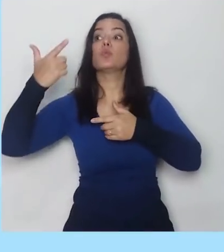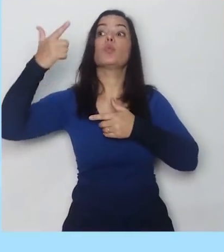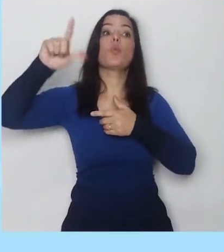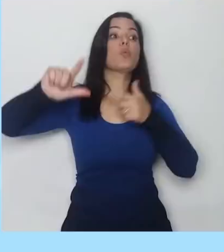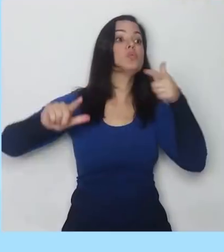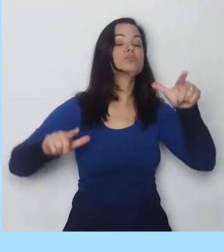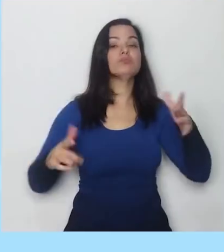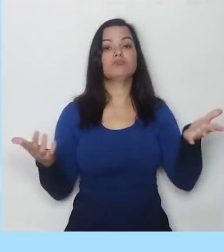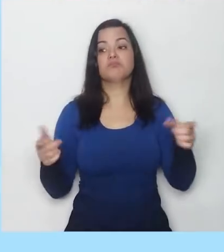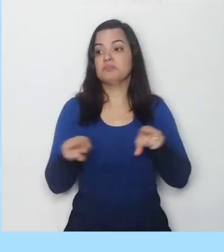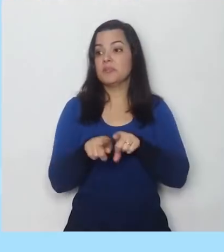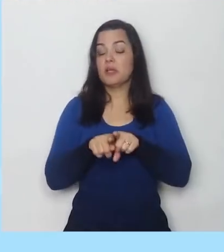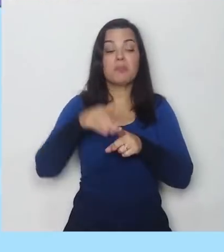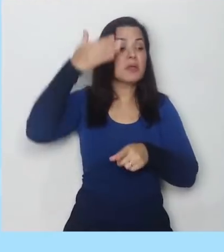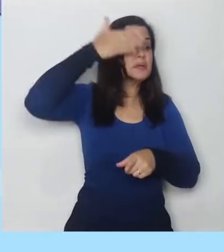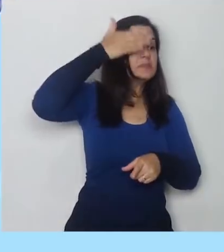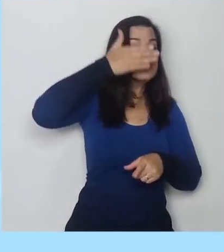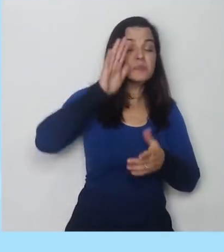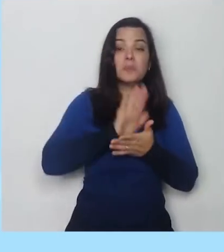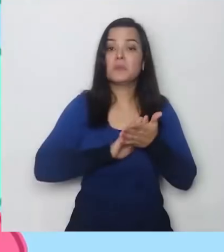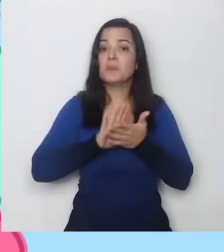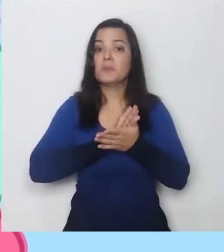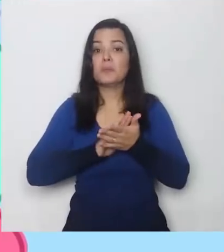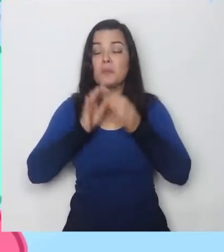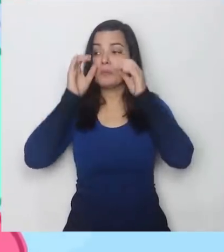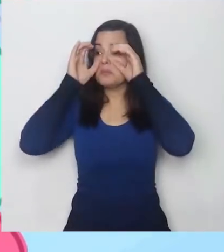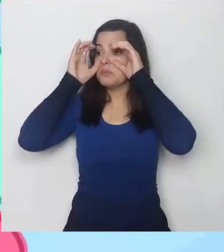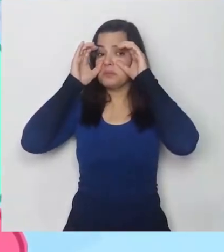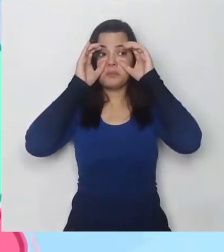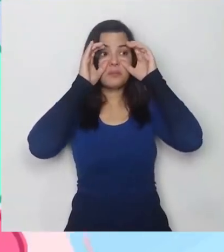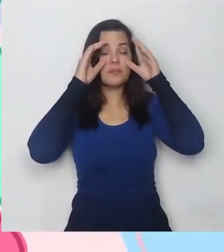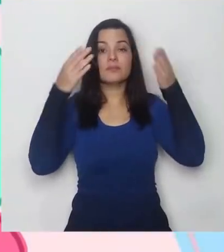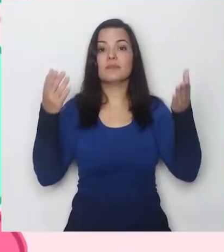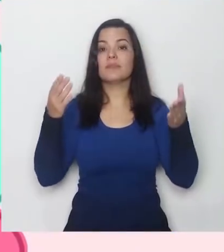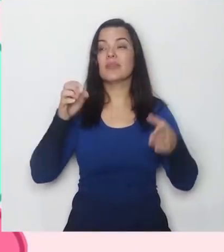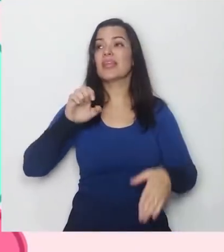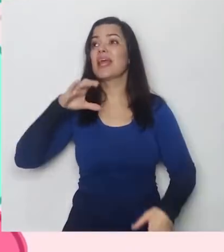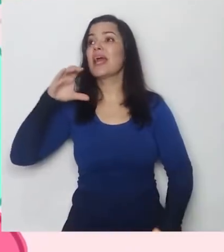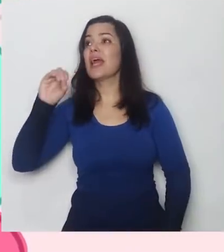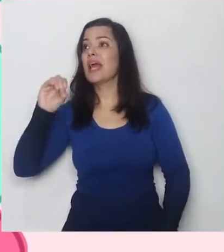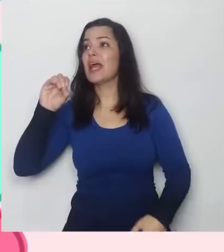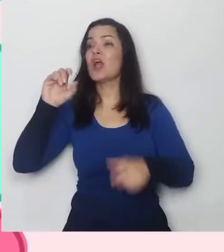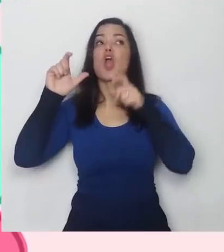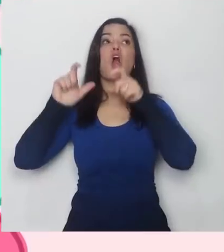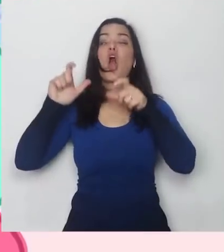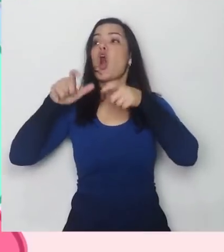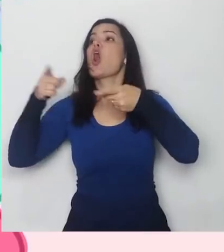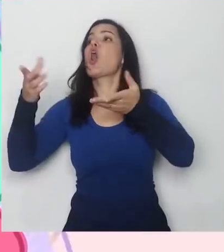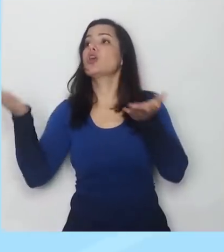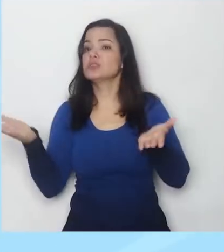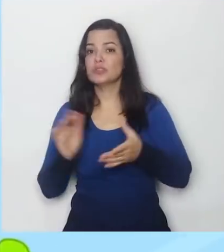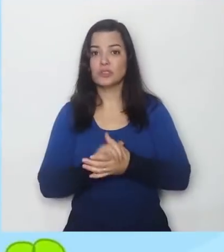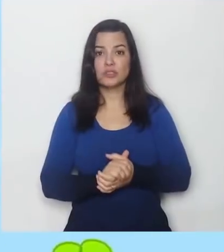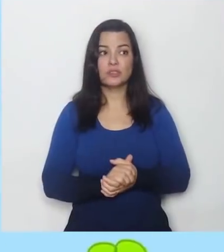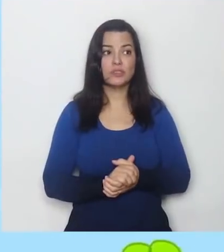Também não estou vendo ninguém deste lado, Mika. Eco, cadê você?